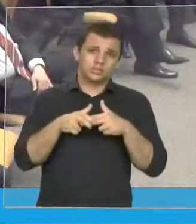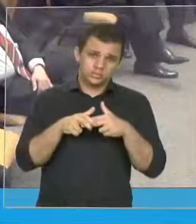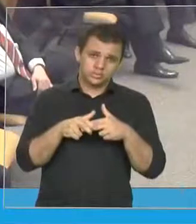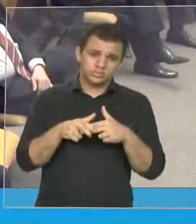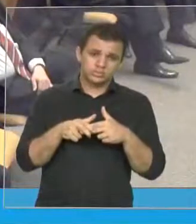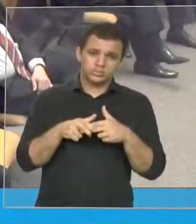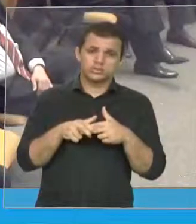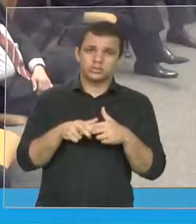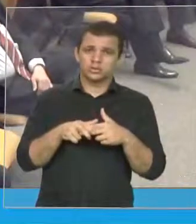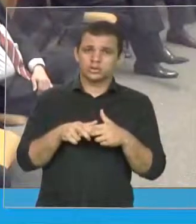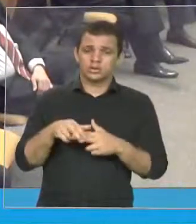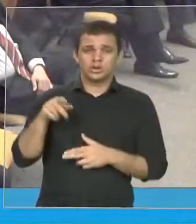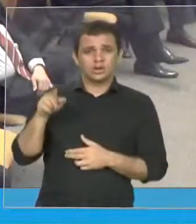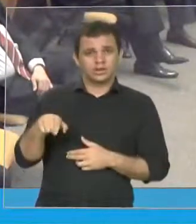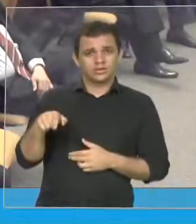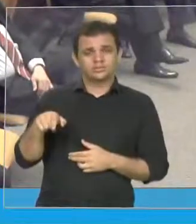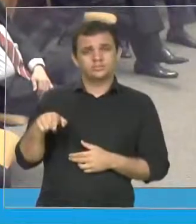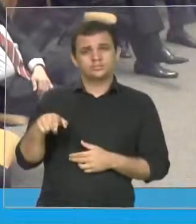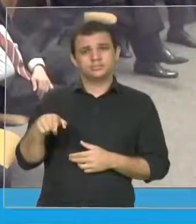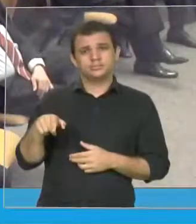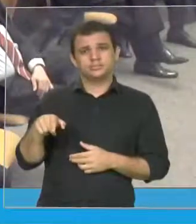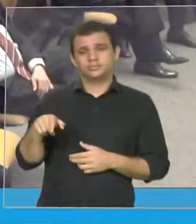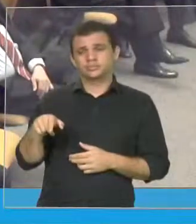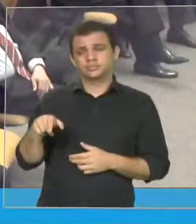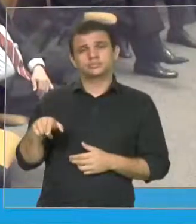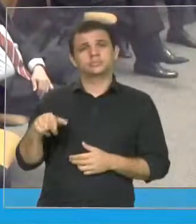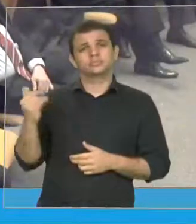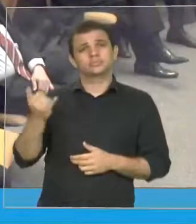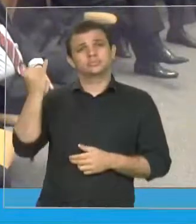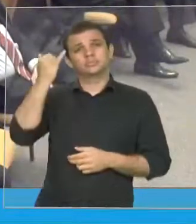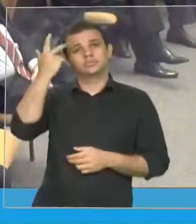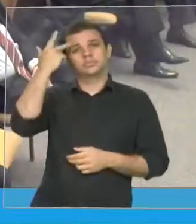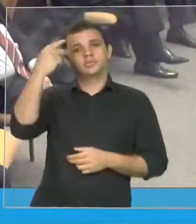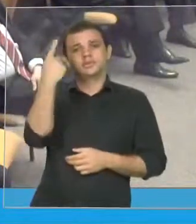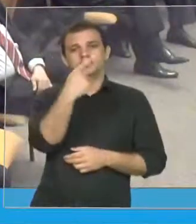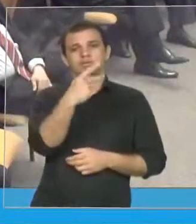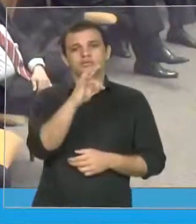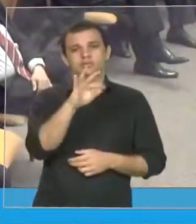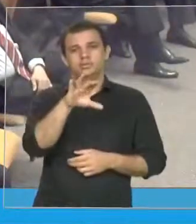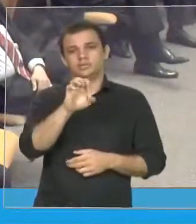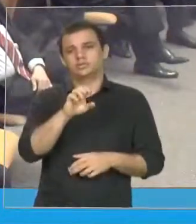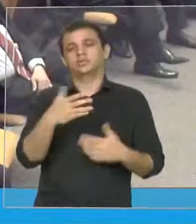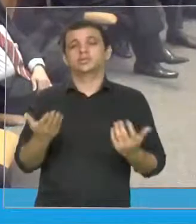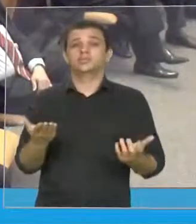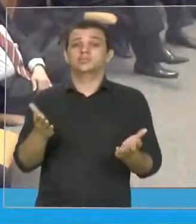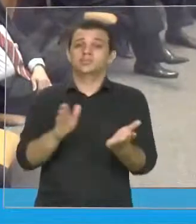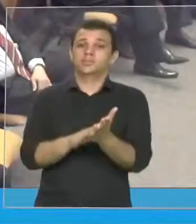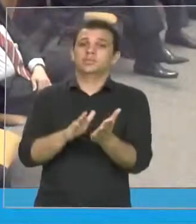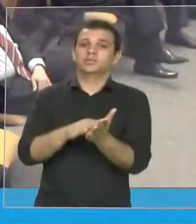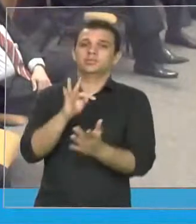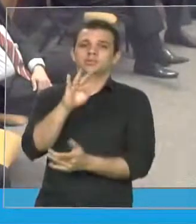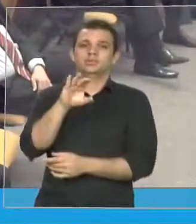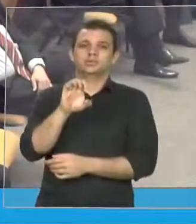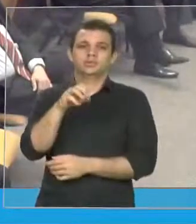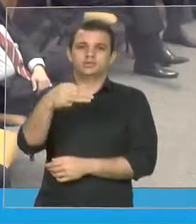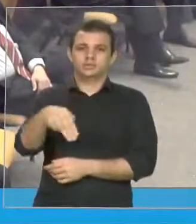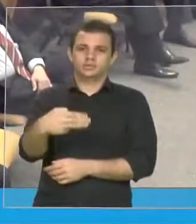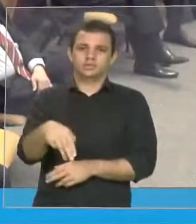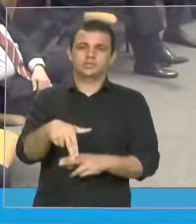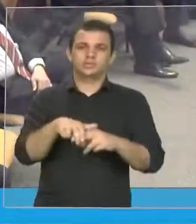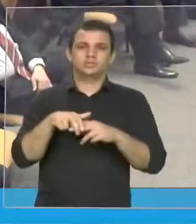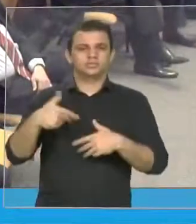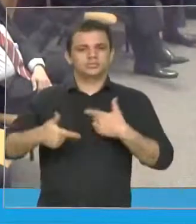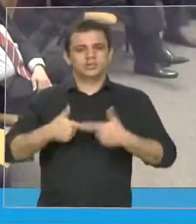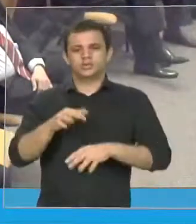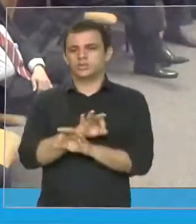um momento fundamental na história do Tribunal de Contas. Enfim, parabéns ao Tribunal de Contas do Maranhão pelo belo serviço que